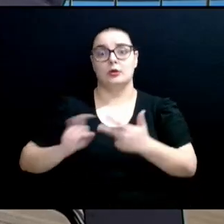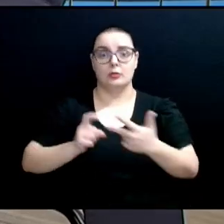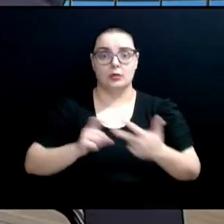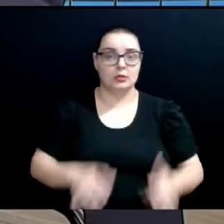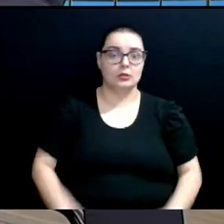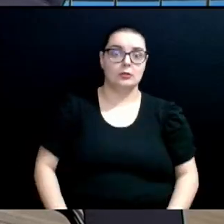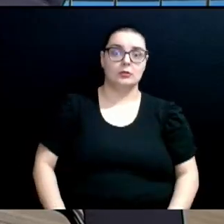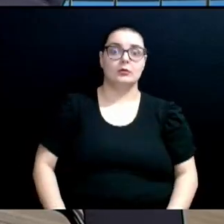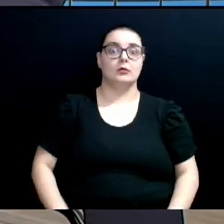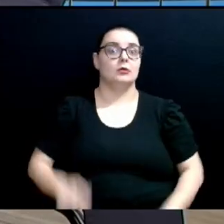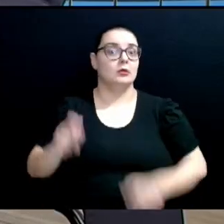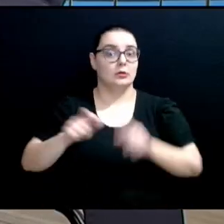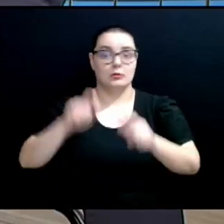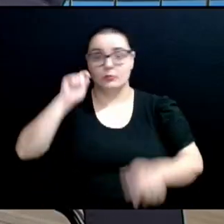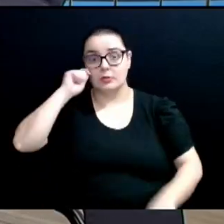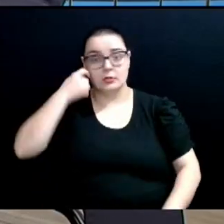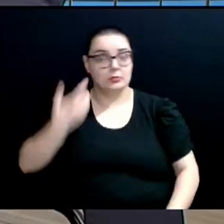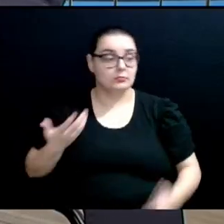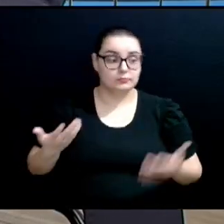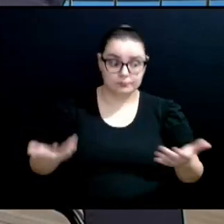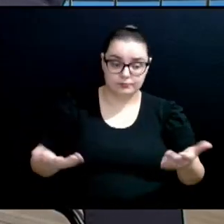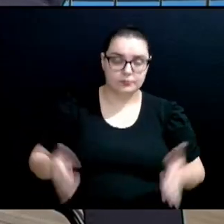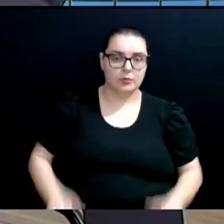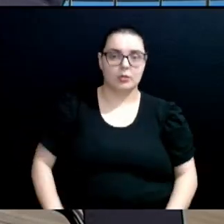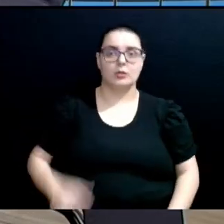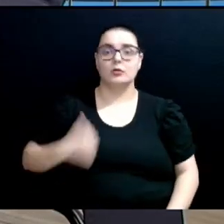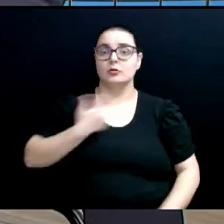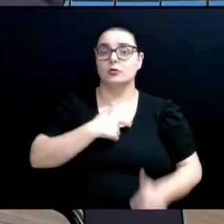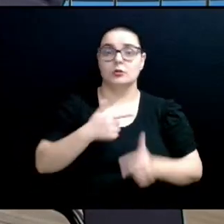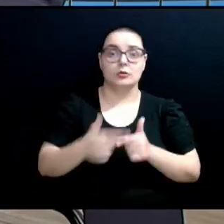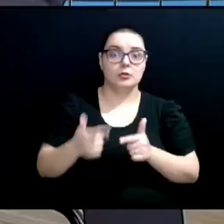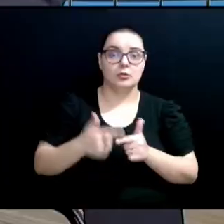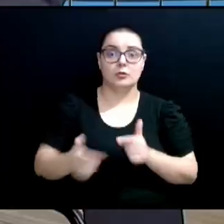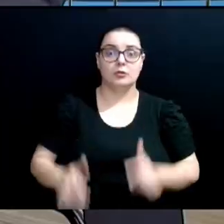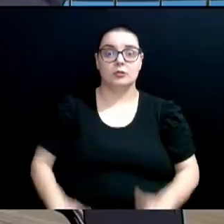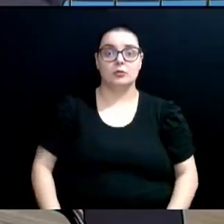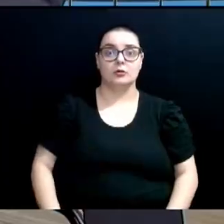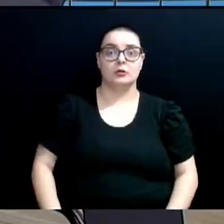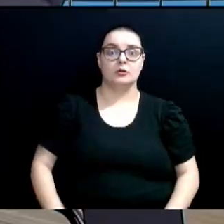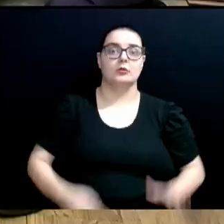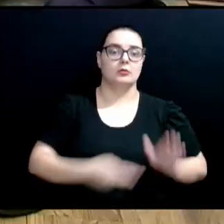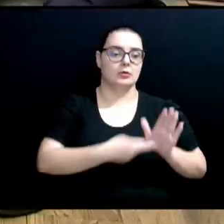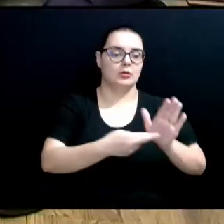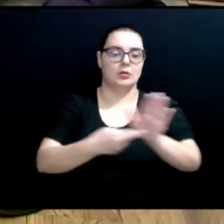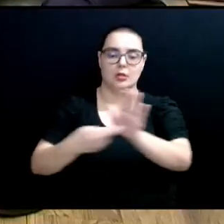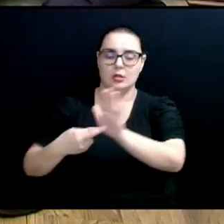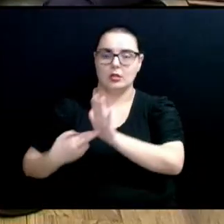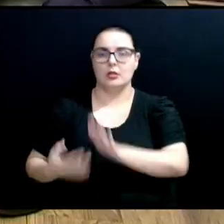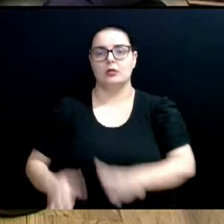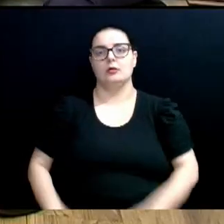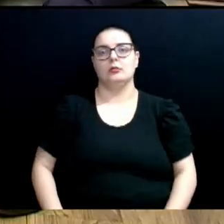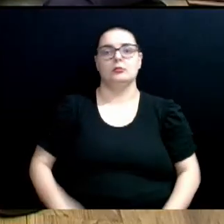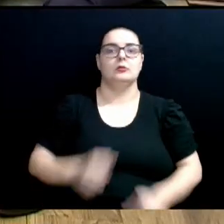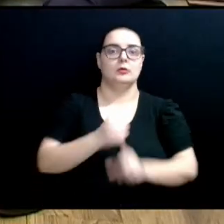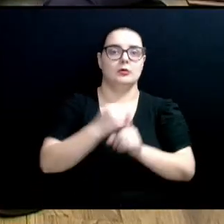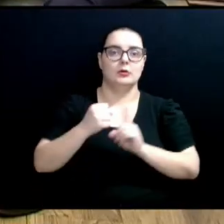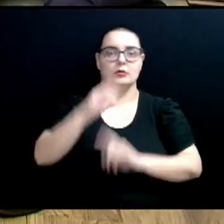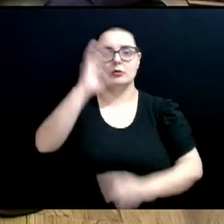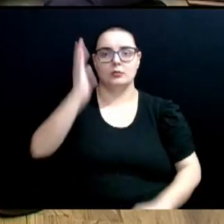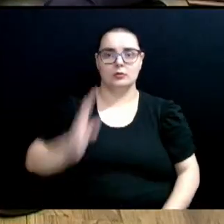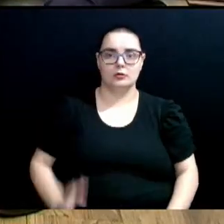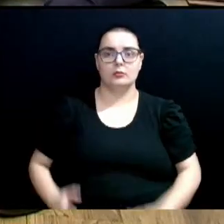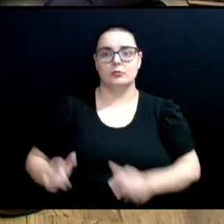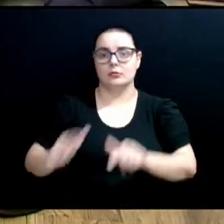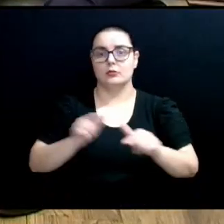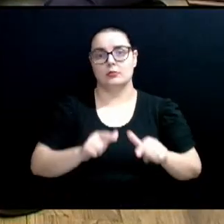pessoas negras, ou seja, nós estamos com um problema na representatividade da sociedade brasileira nos espaços de tomada de